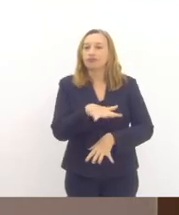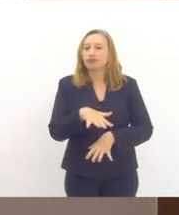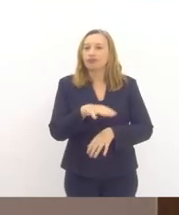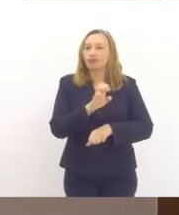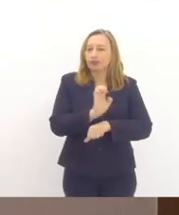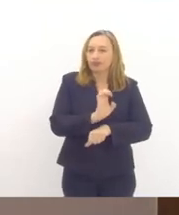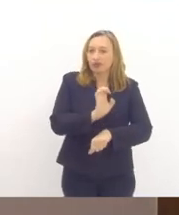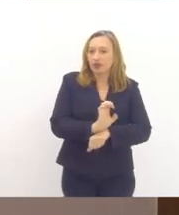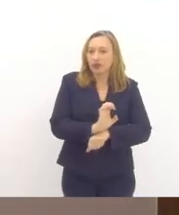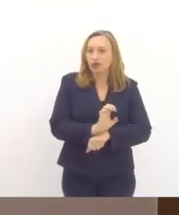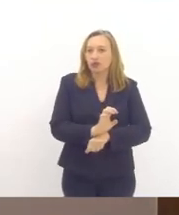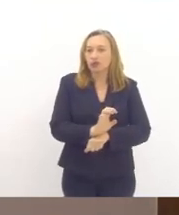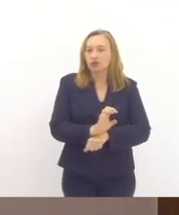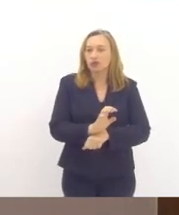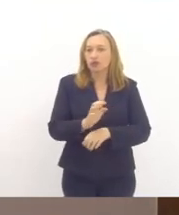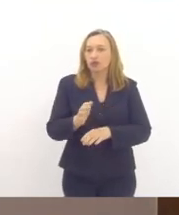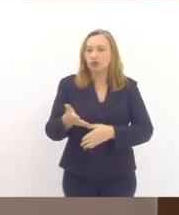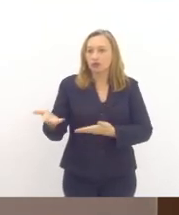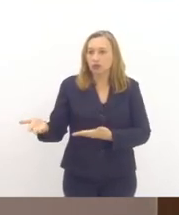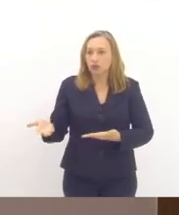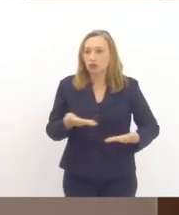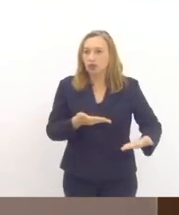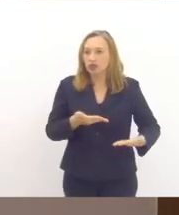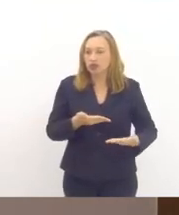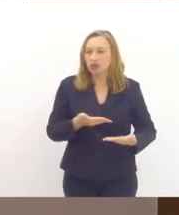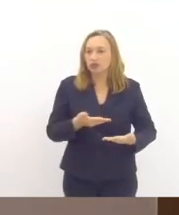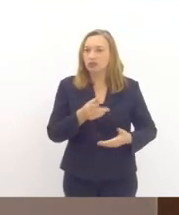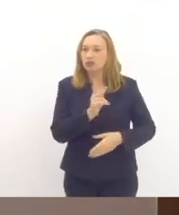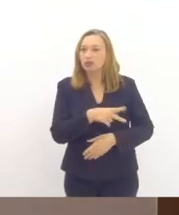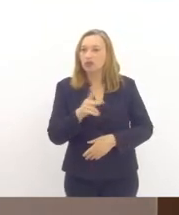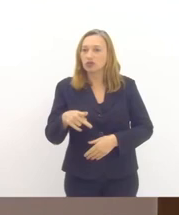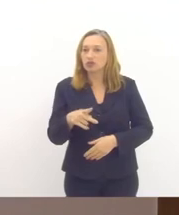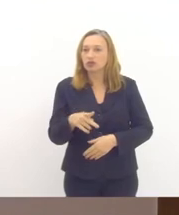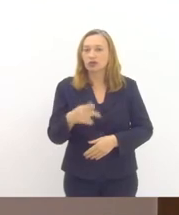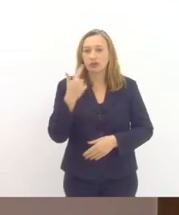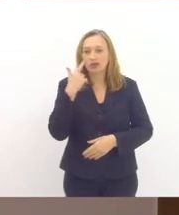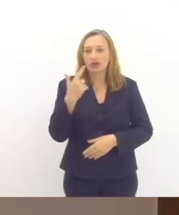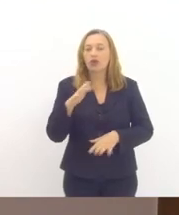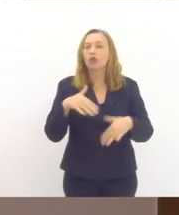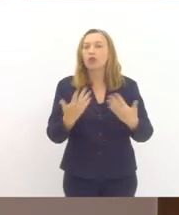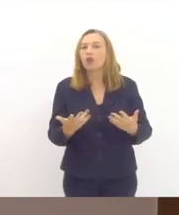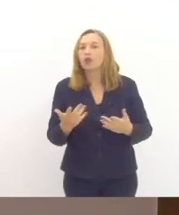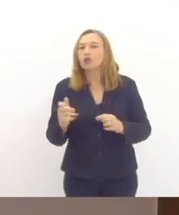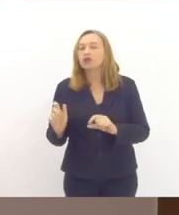estou compartilhando, professora. Só agora me localizar aqui em qual slide que você está.